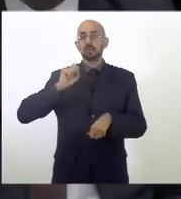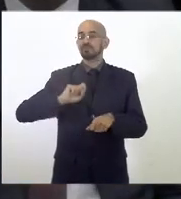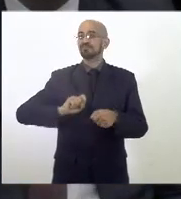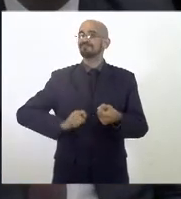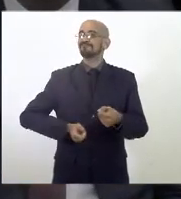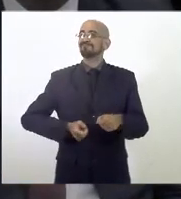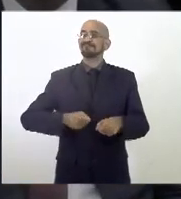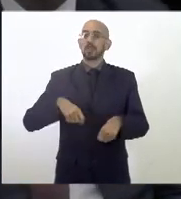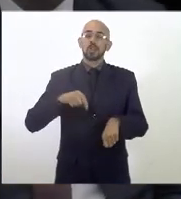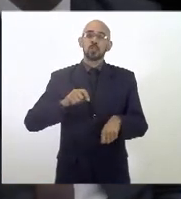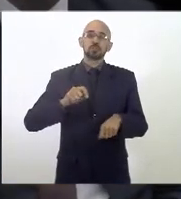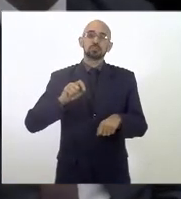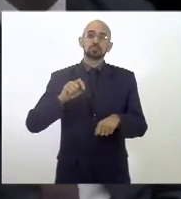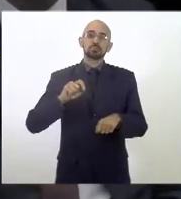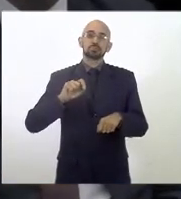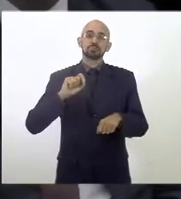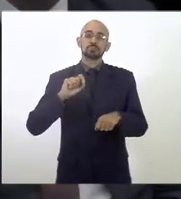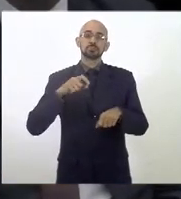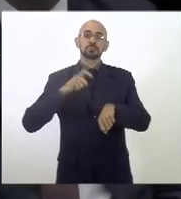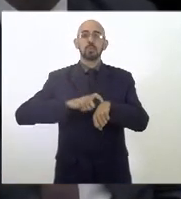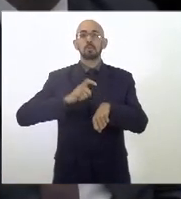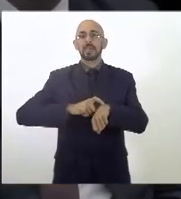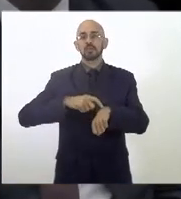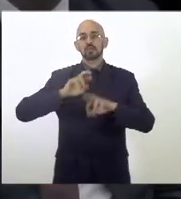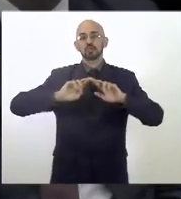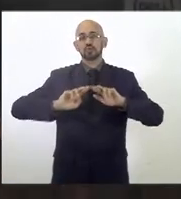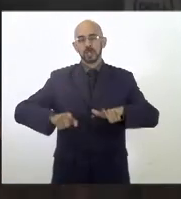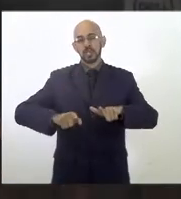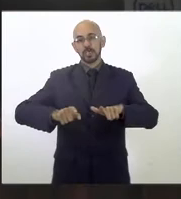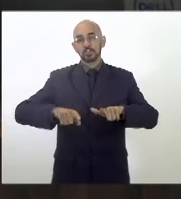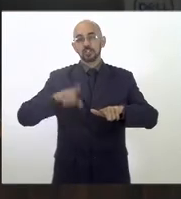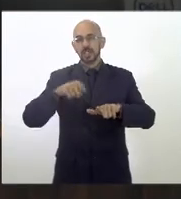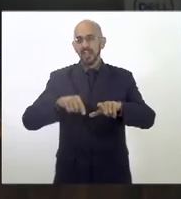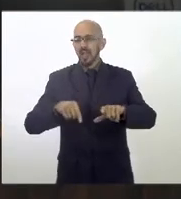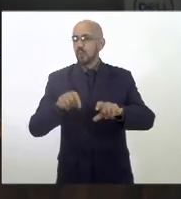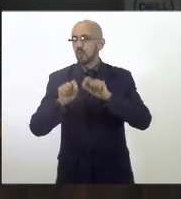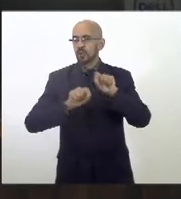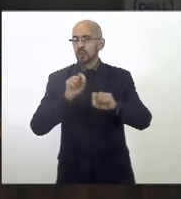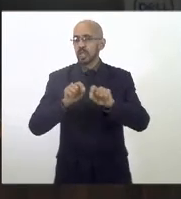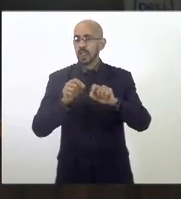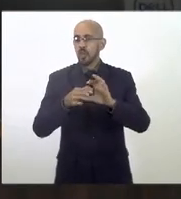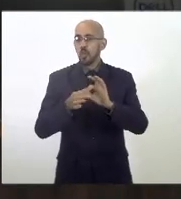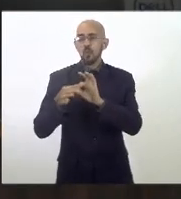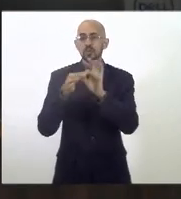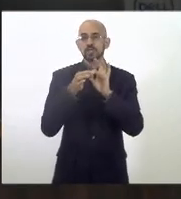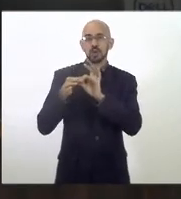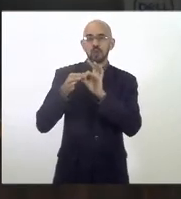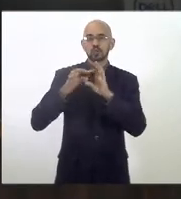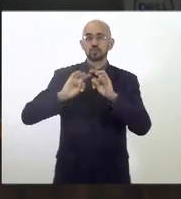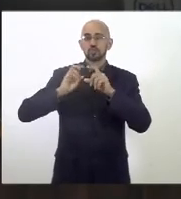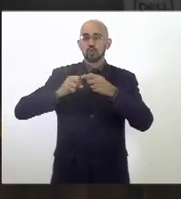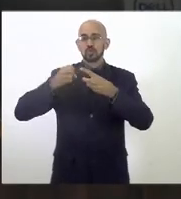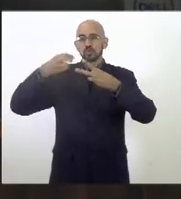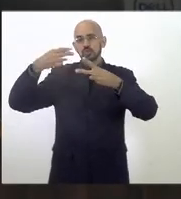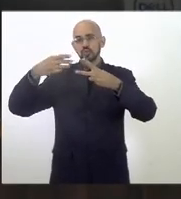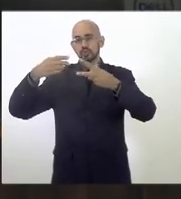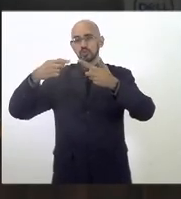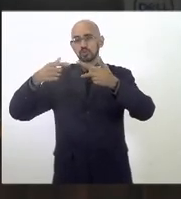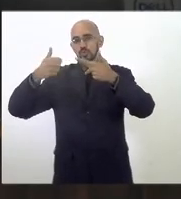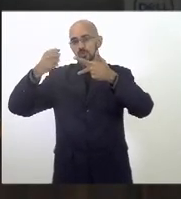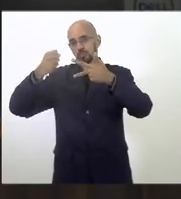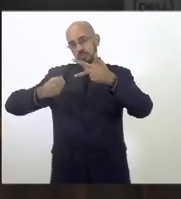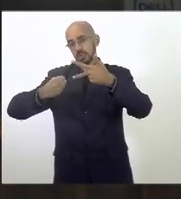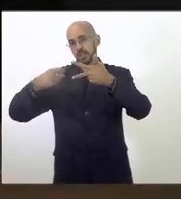governador, uma harmonia entre os poderes. Quanto a nível federal, a gente vê